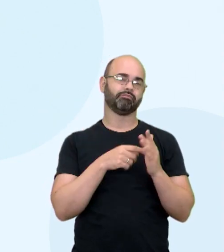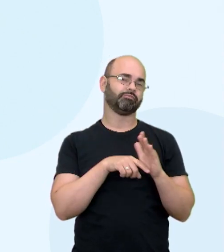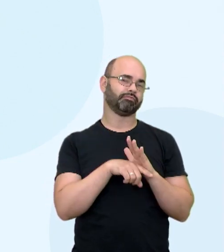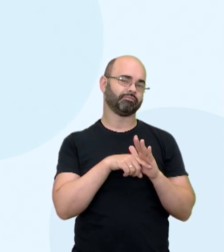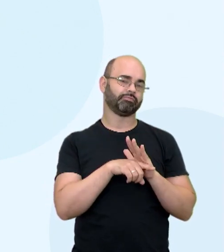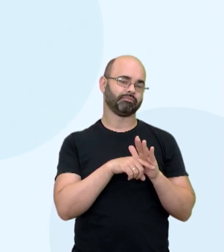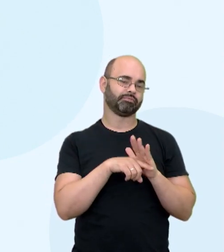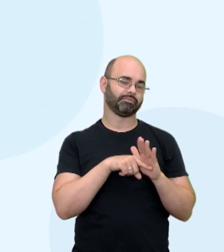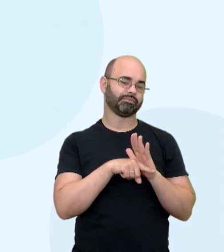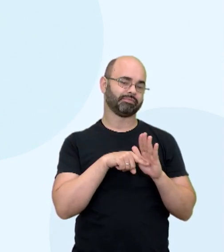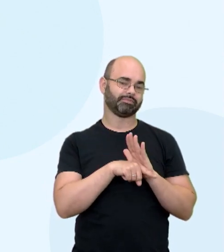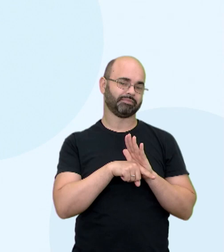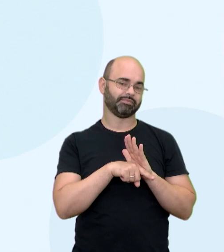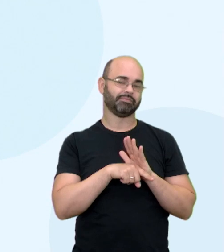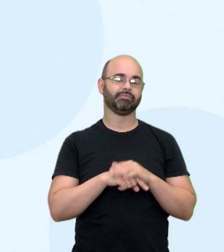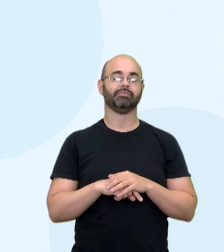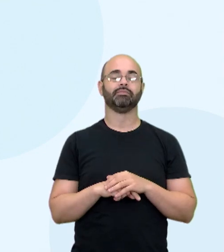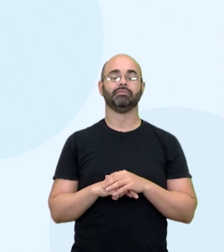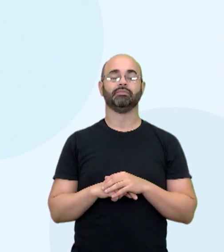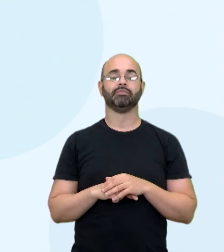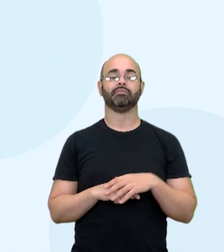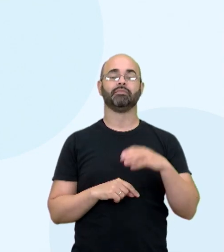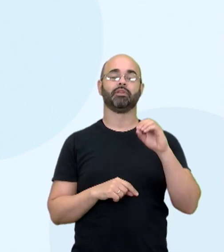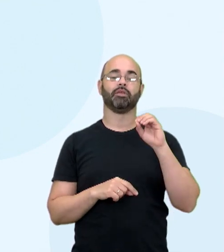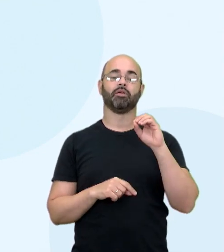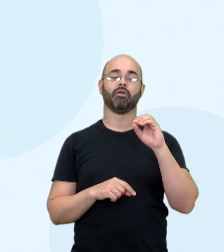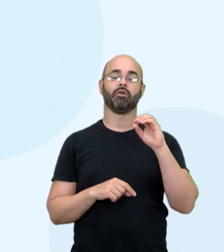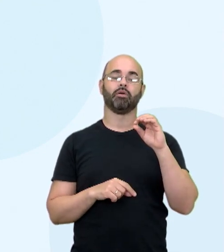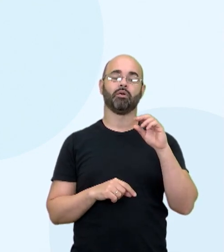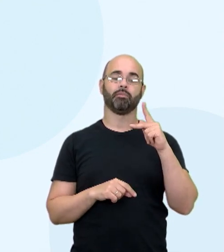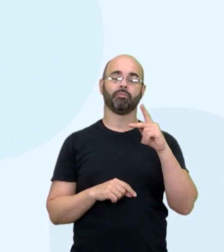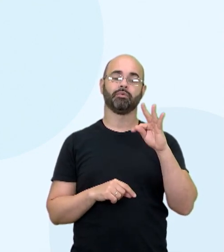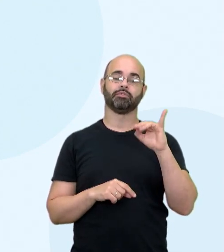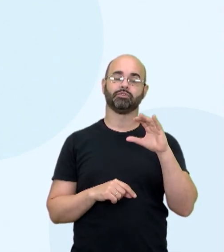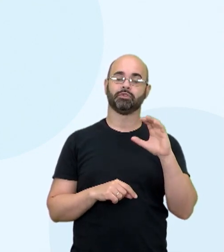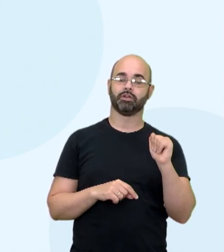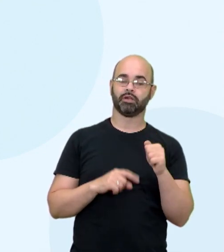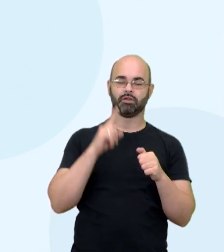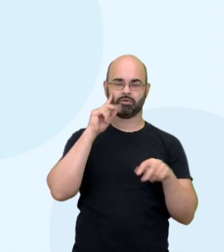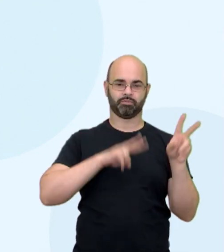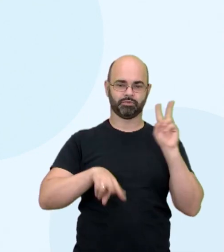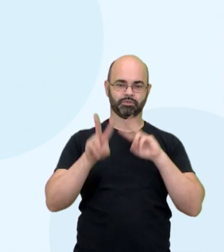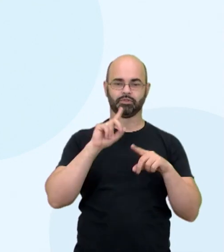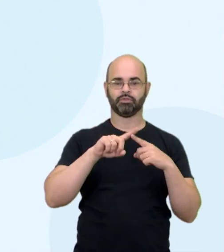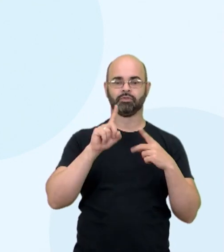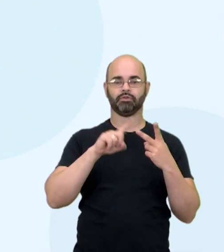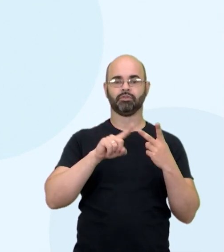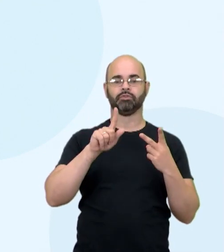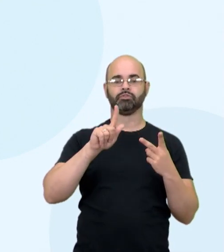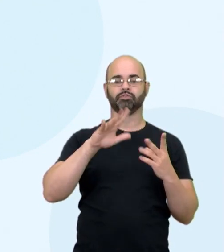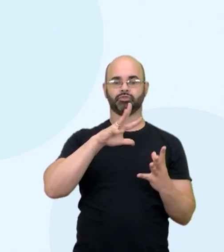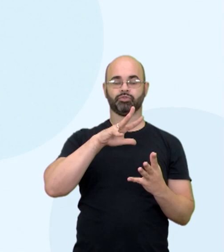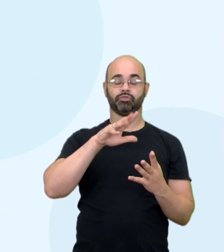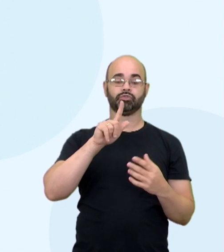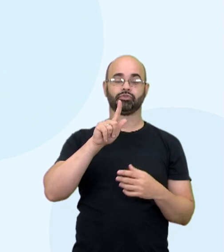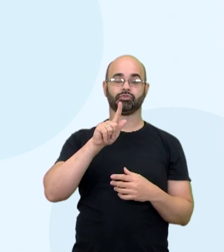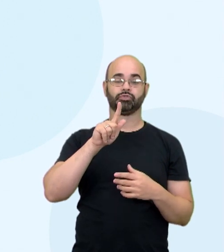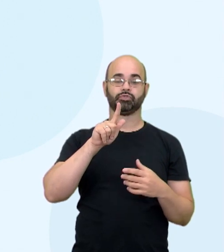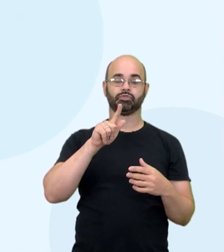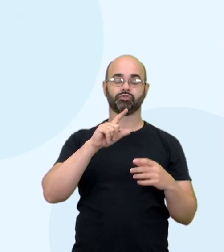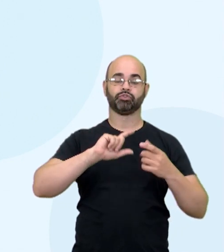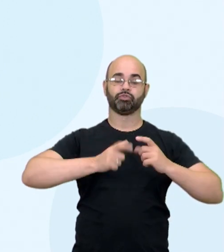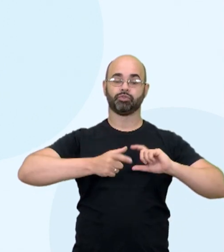seus estudos em ótica, geometria e astronomia. Tanto é que ele também tem uma série